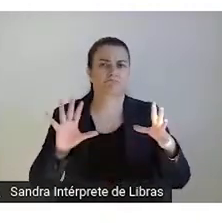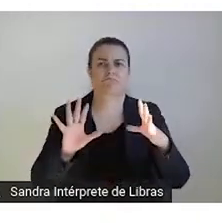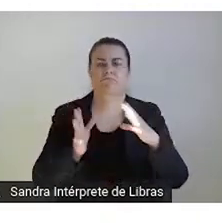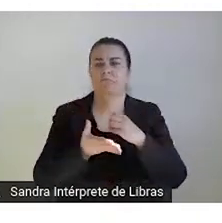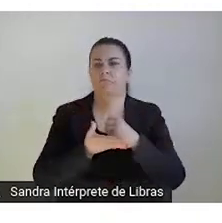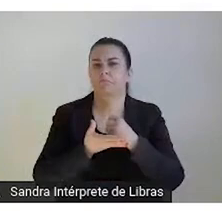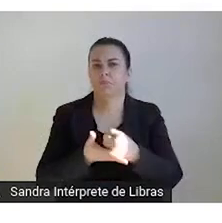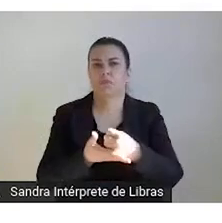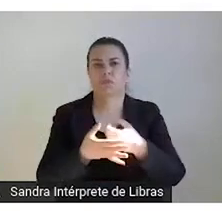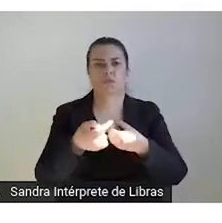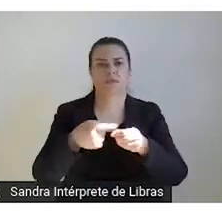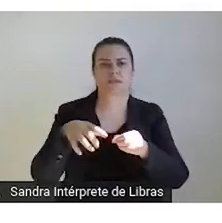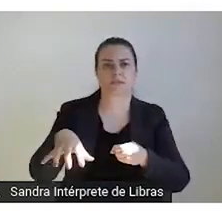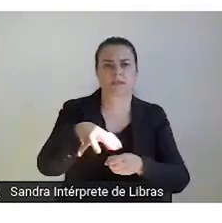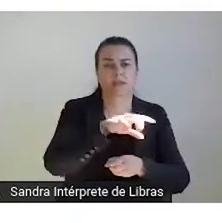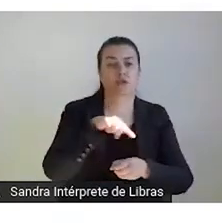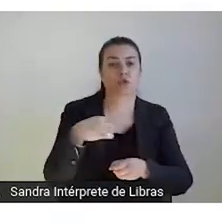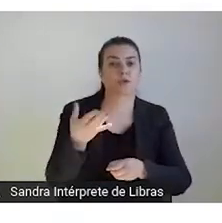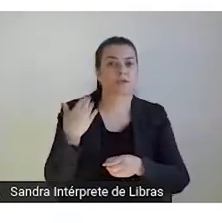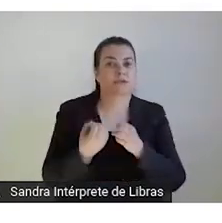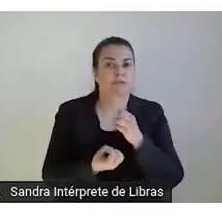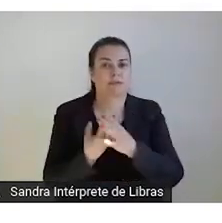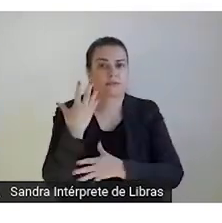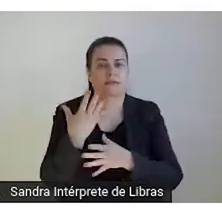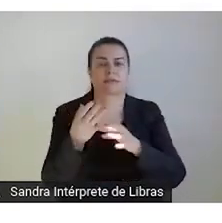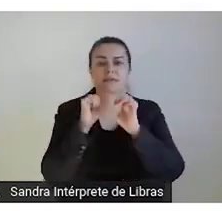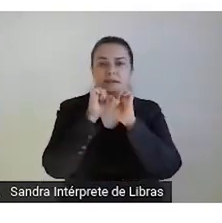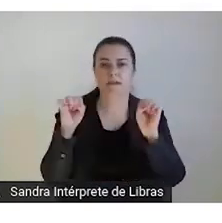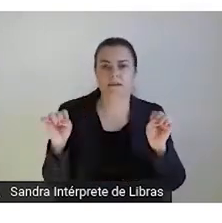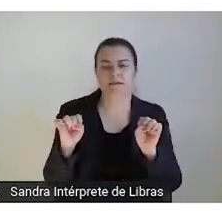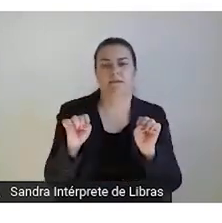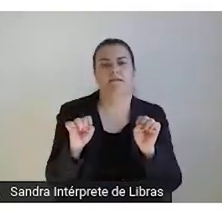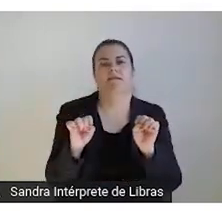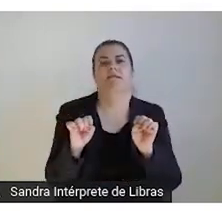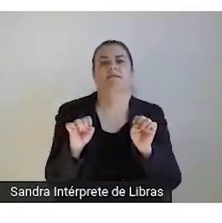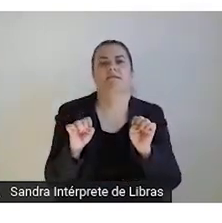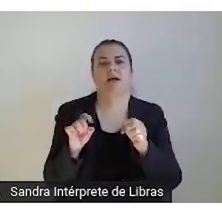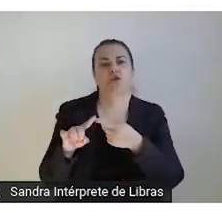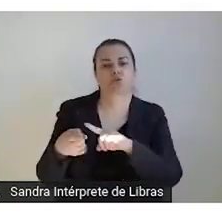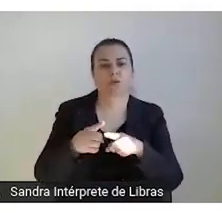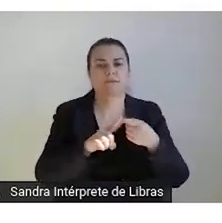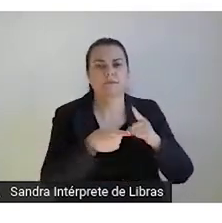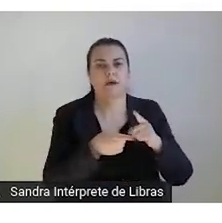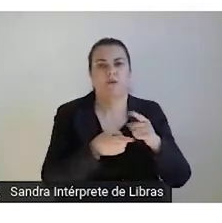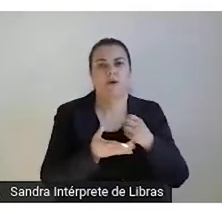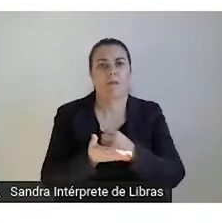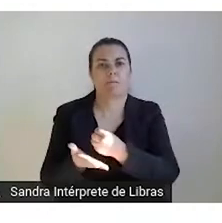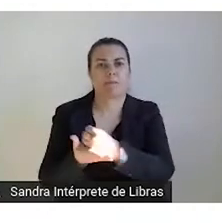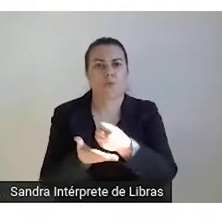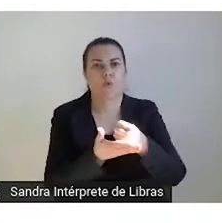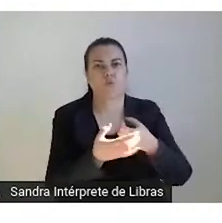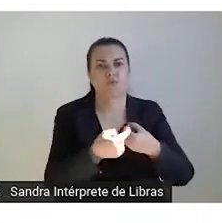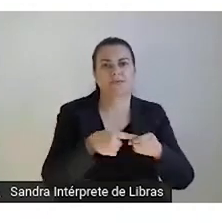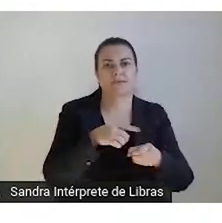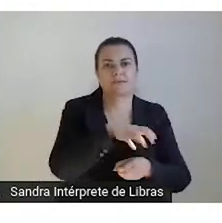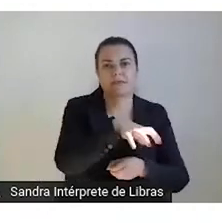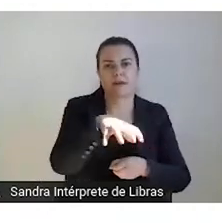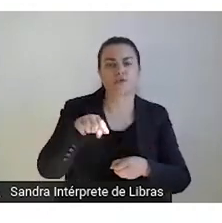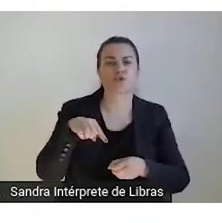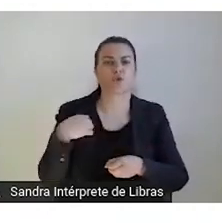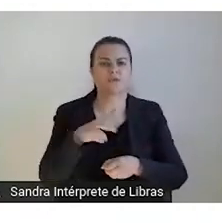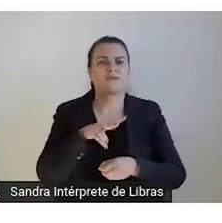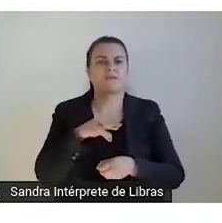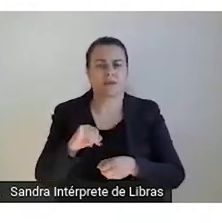criamos uma secretaria de articulação e apoio aos municípios com essa intenção e vamos reforçar ao longo dos próximos dois anos